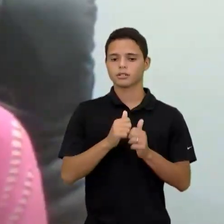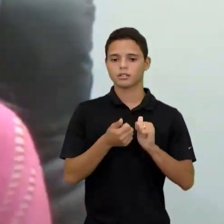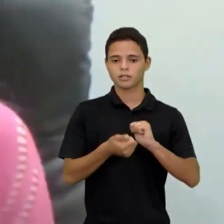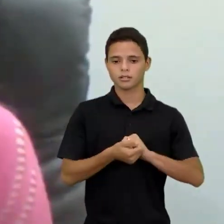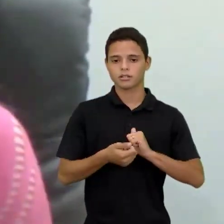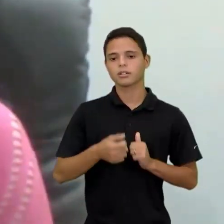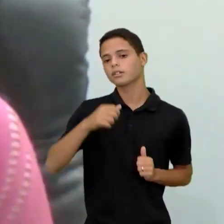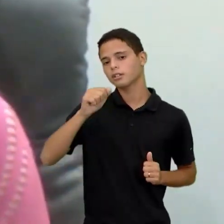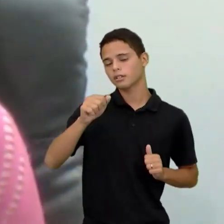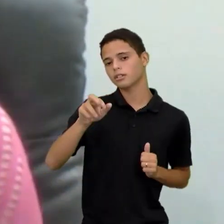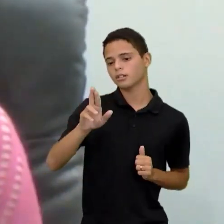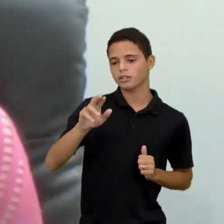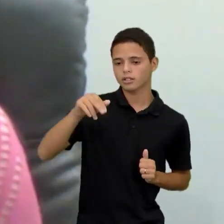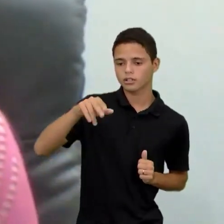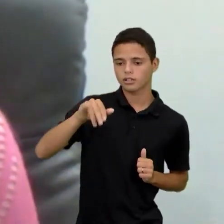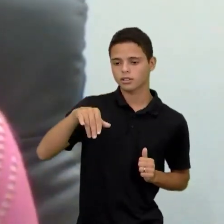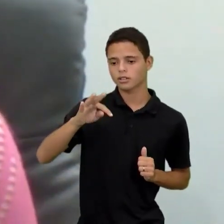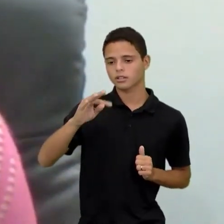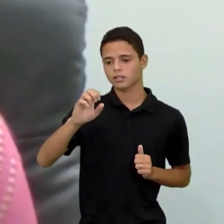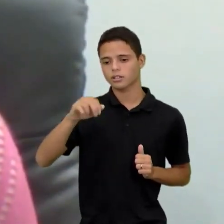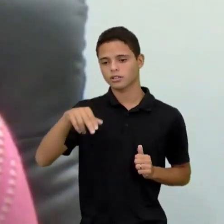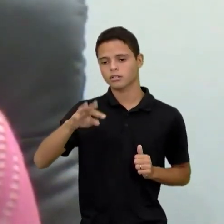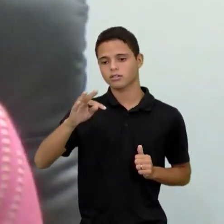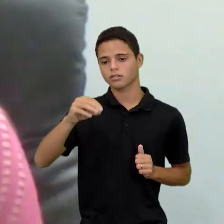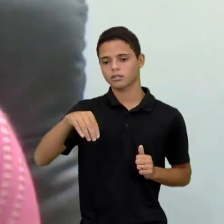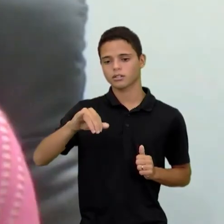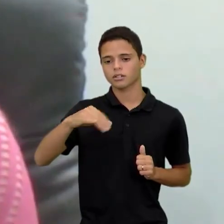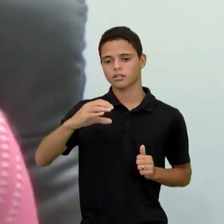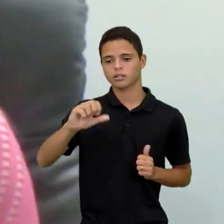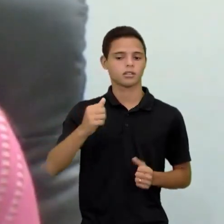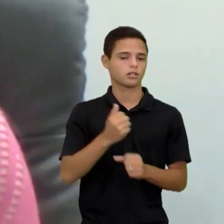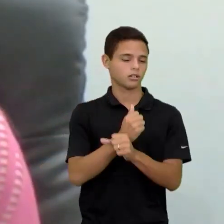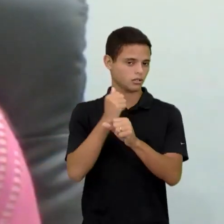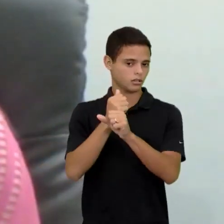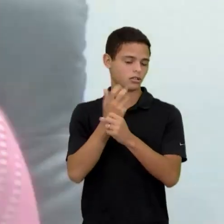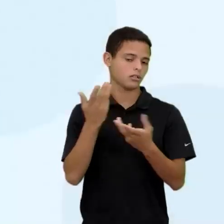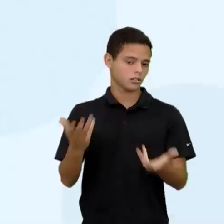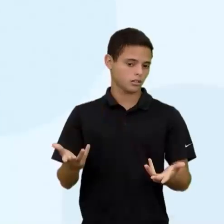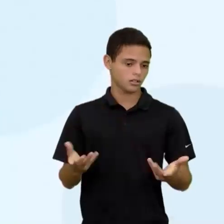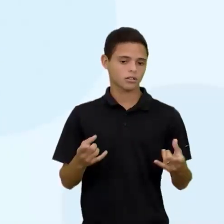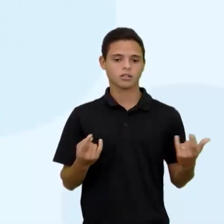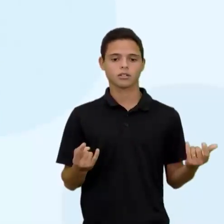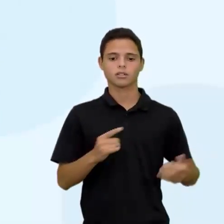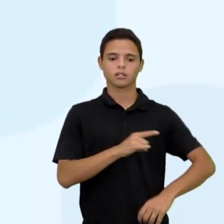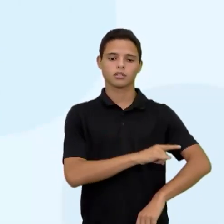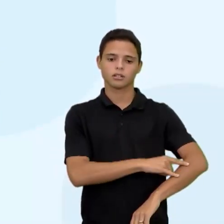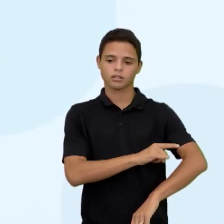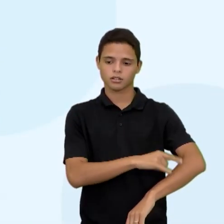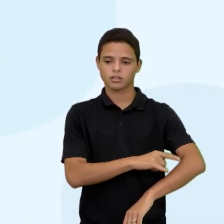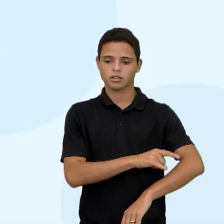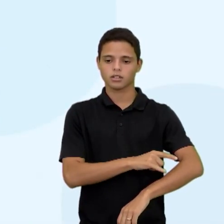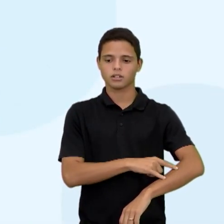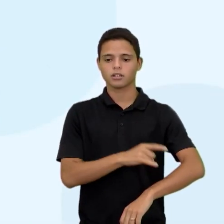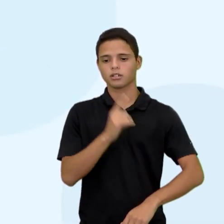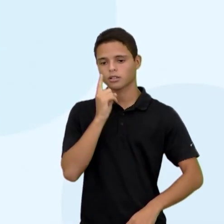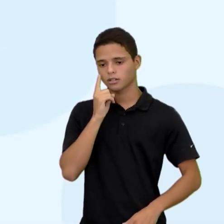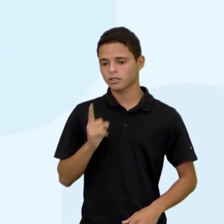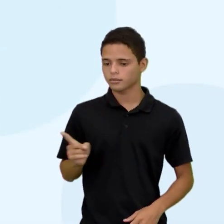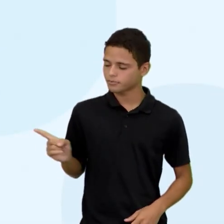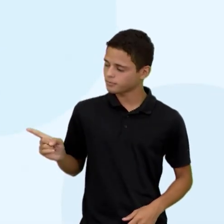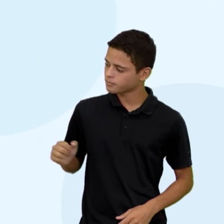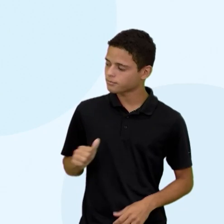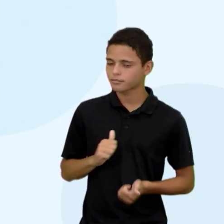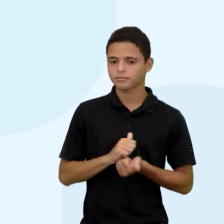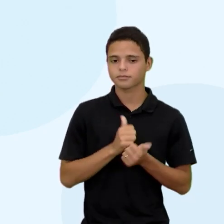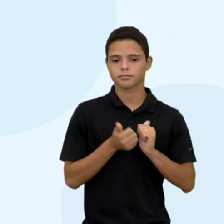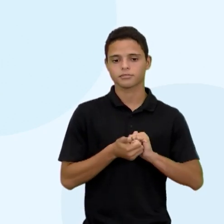para nós, né? E que é muito importante. Então, esse banheiro é adaptado. Então, eu tenho um aluno